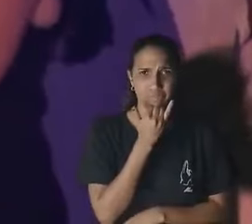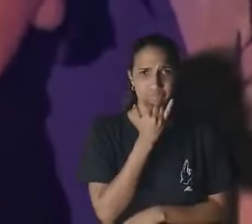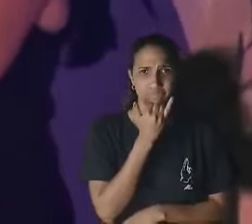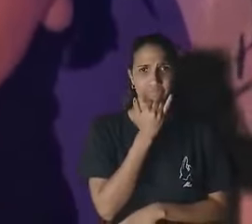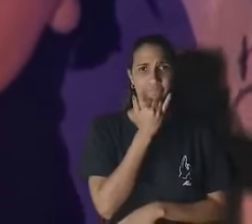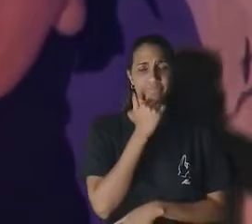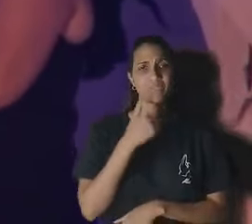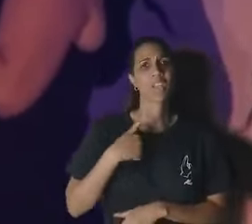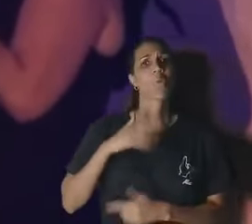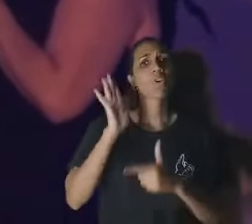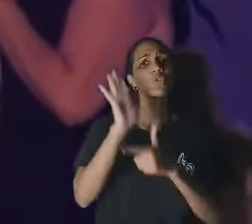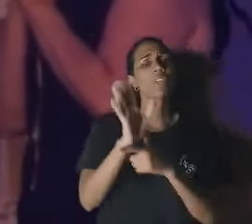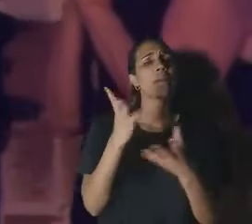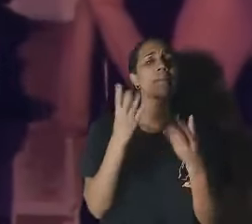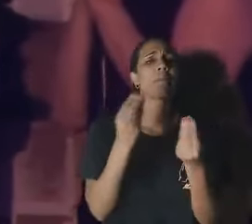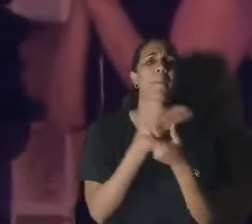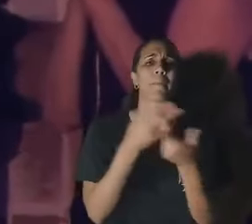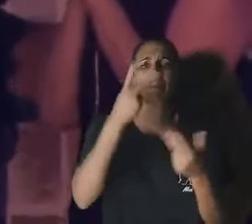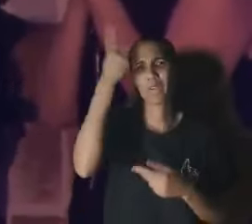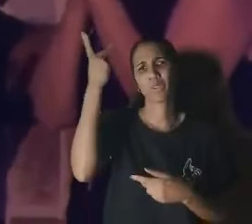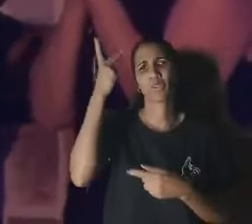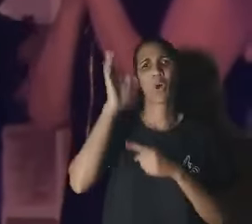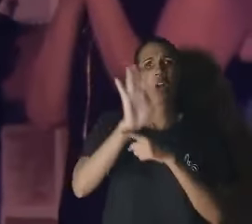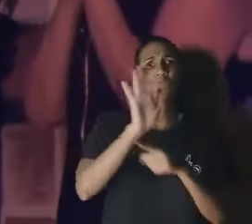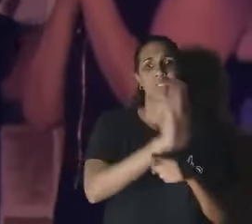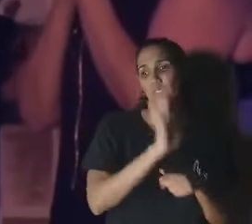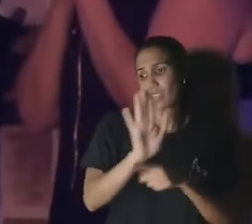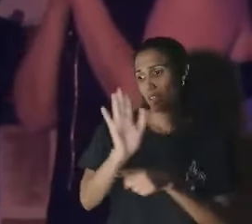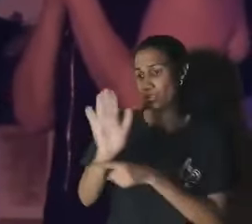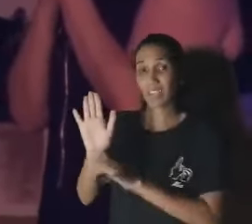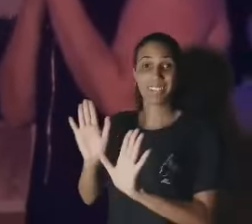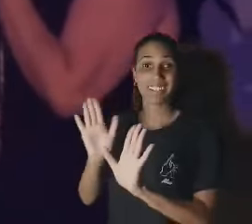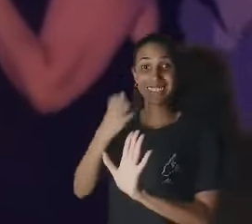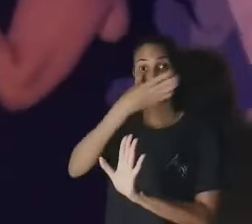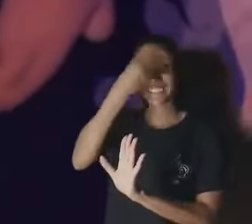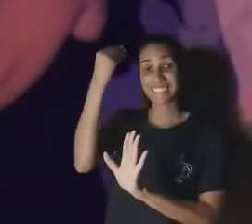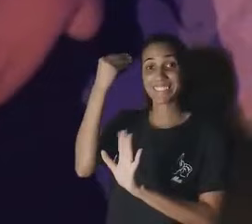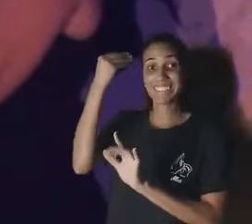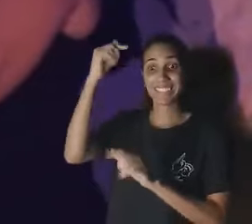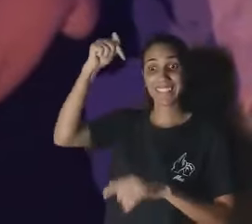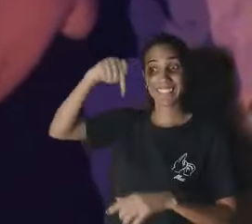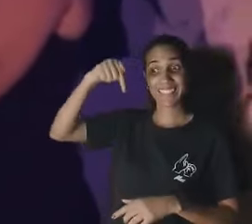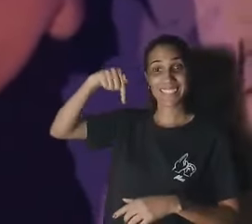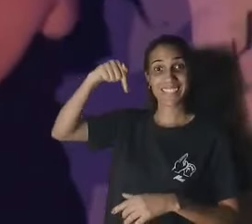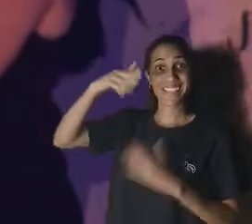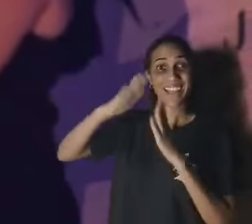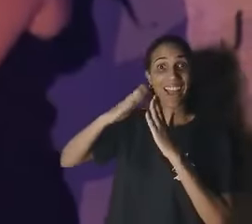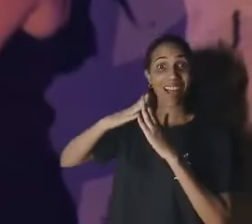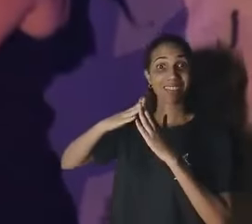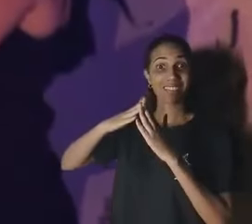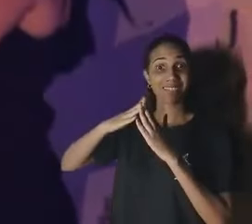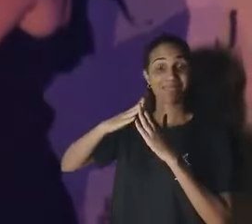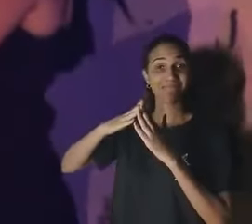eu ajudei a tantas pessoas e eu esqueci de você.